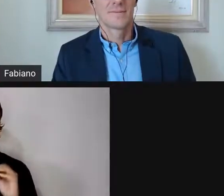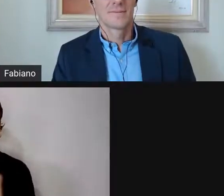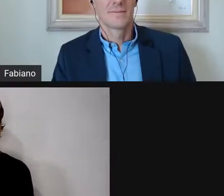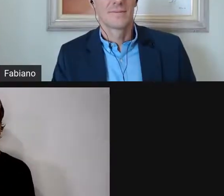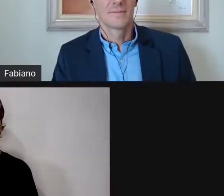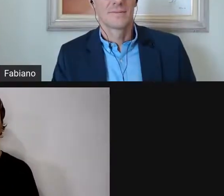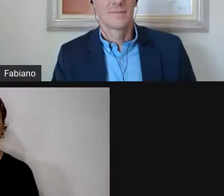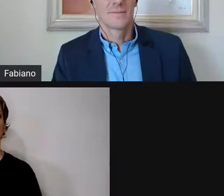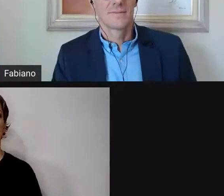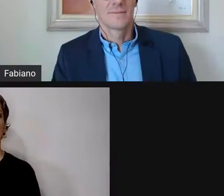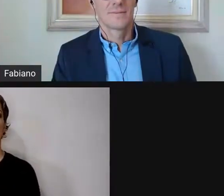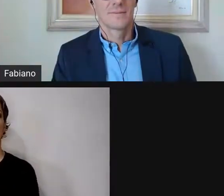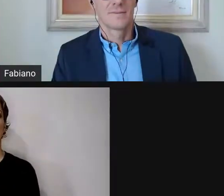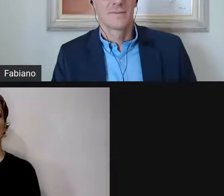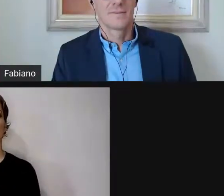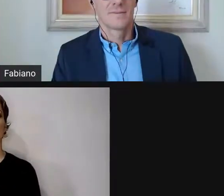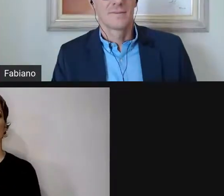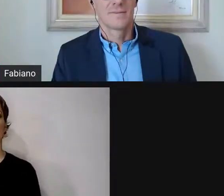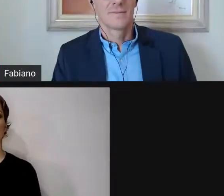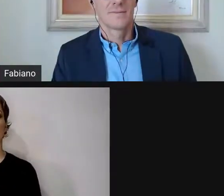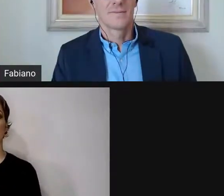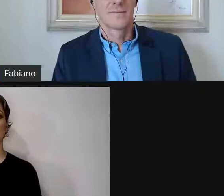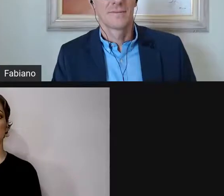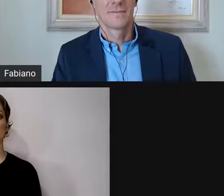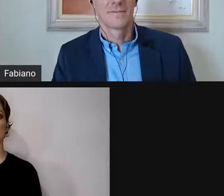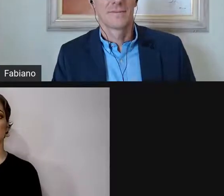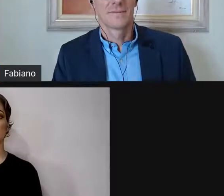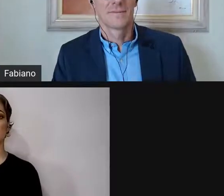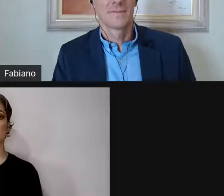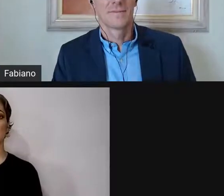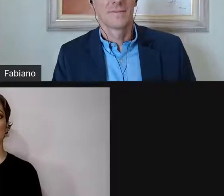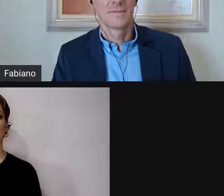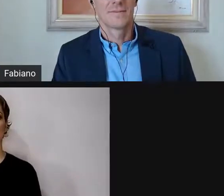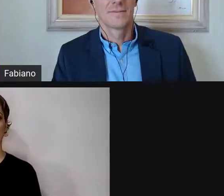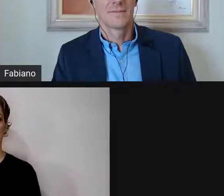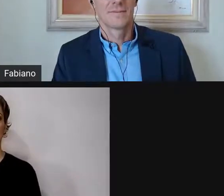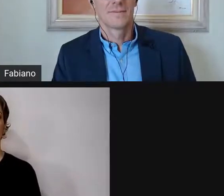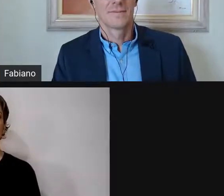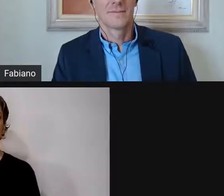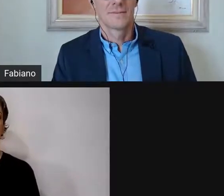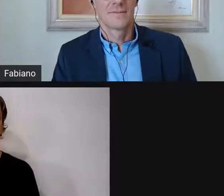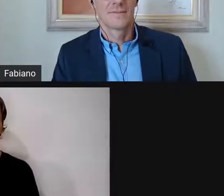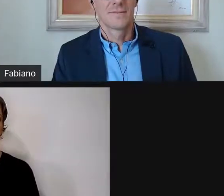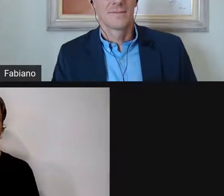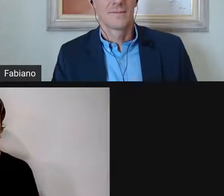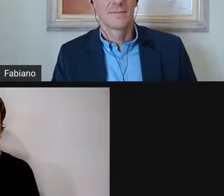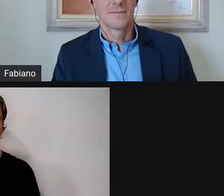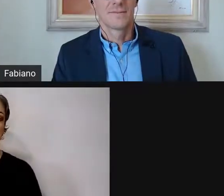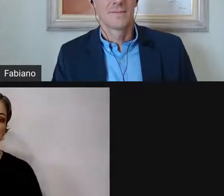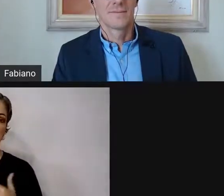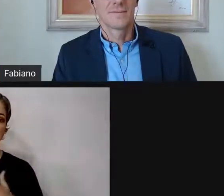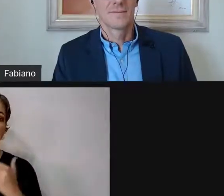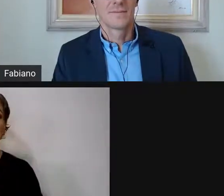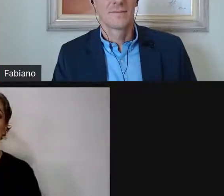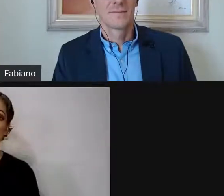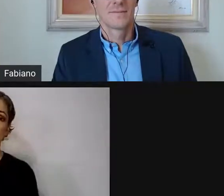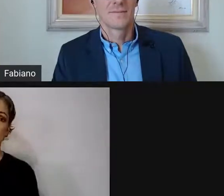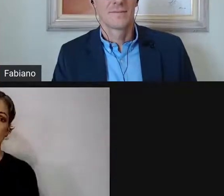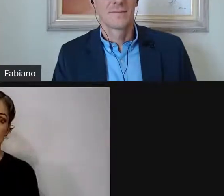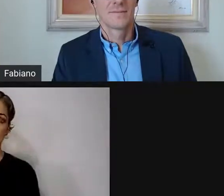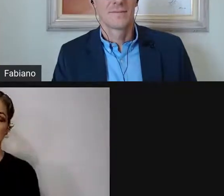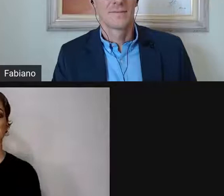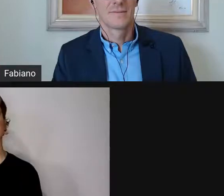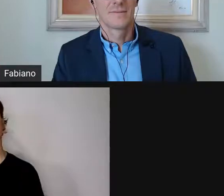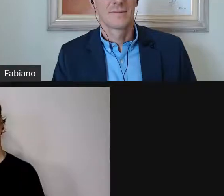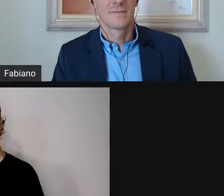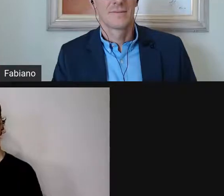espécie de, eles chamam de desenvolvimento profissional na sede. E esse seria 1 ano. No meio desse ano, então, trabalhando na